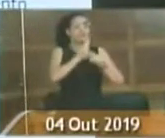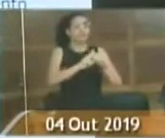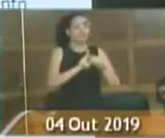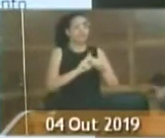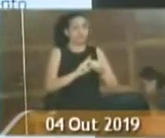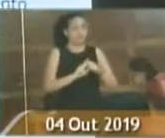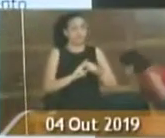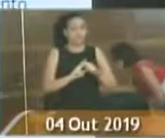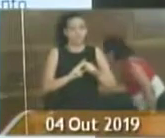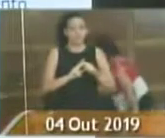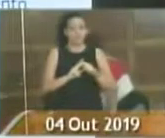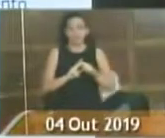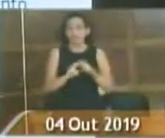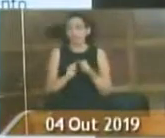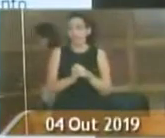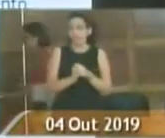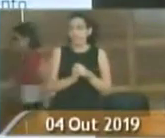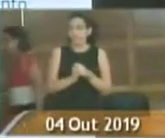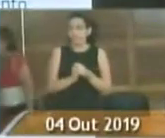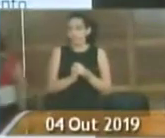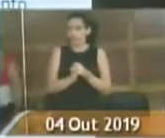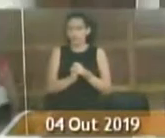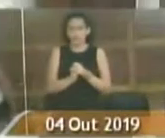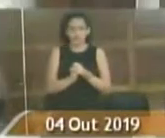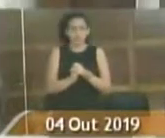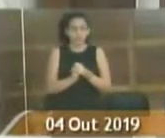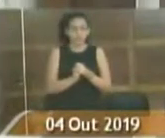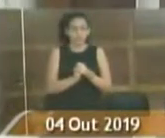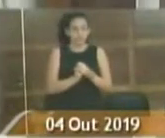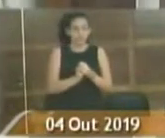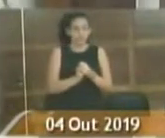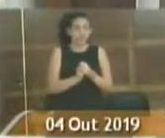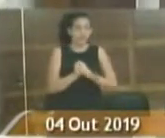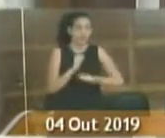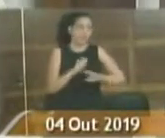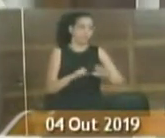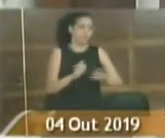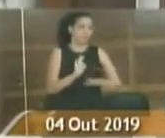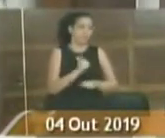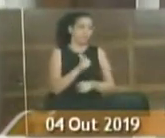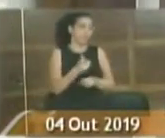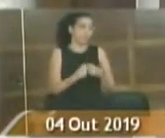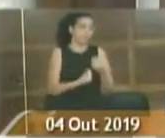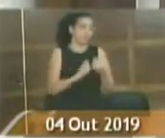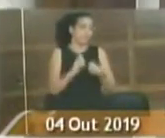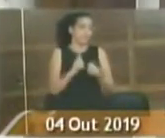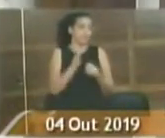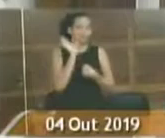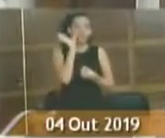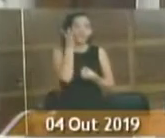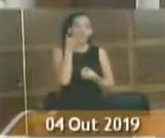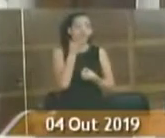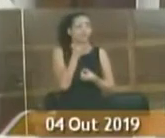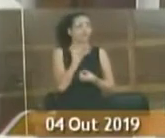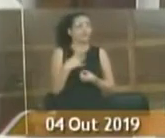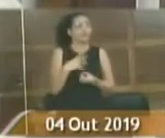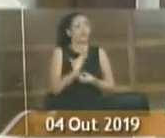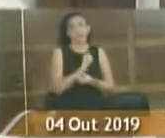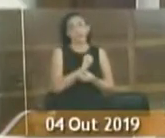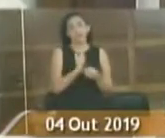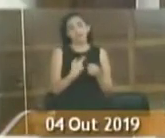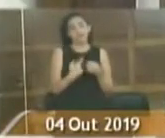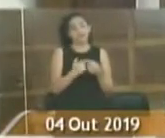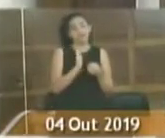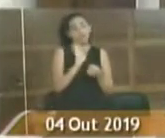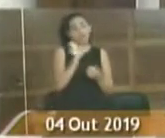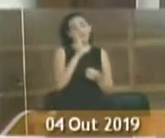procurar o socorro para aquele gatinho, para aquele cachorro, às vezes não dá jeito, não. Às vezes a gente não tem como salvar, porque já passou